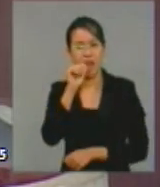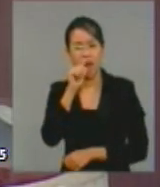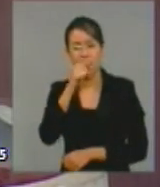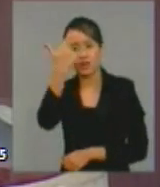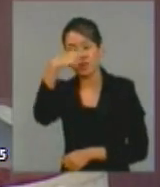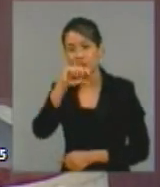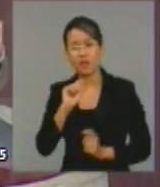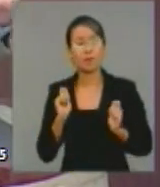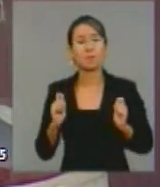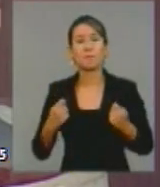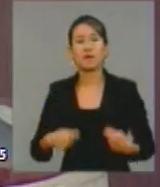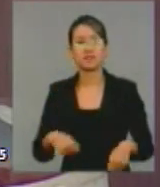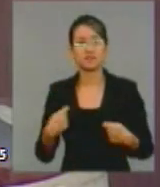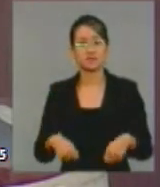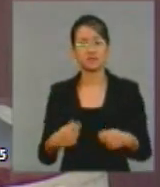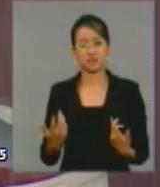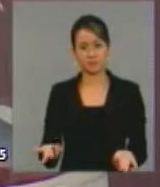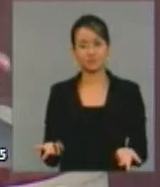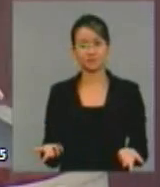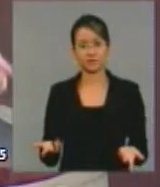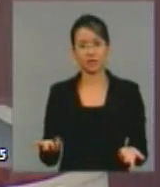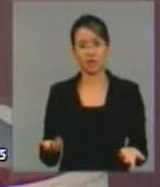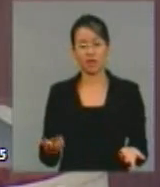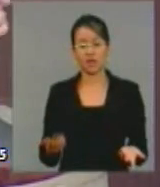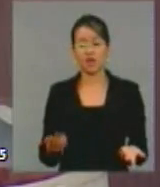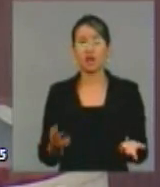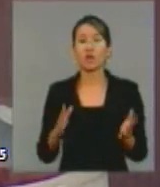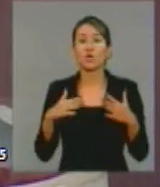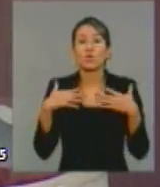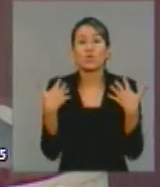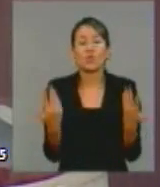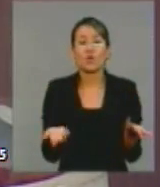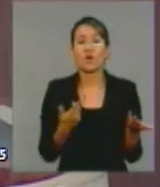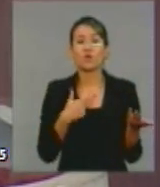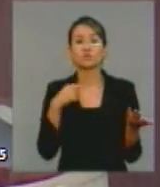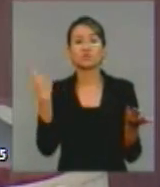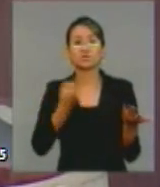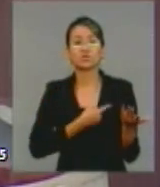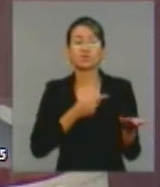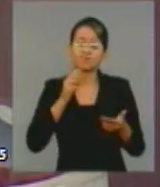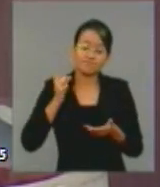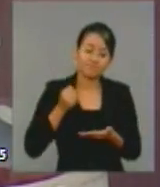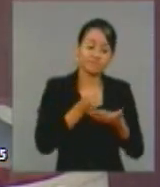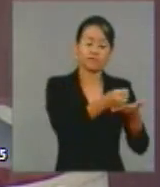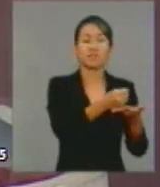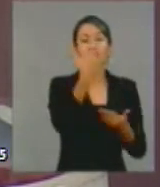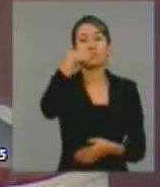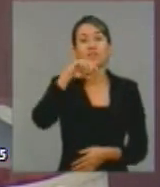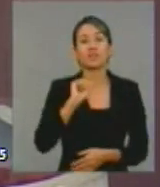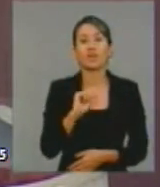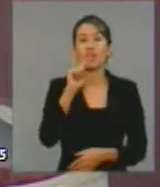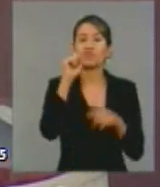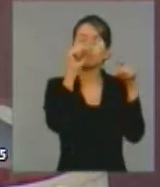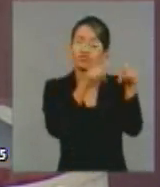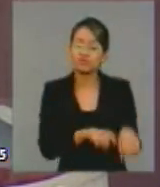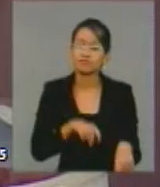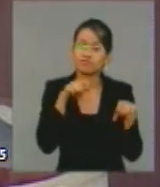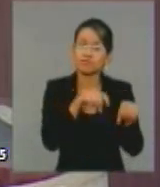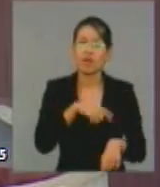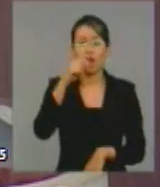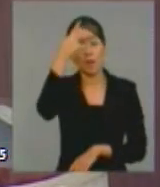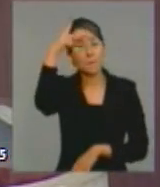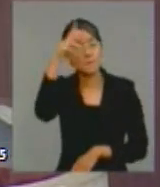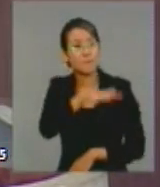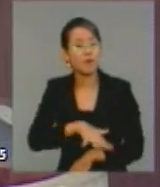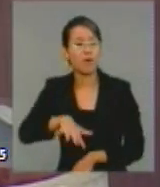precisa. Nós temos lado. O nosso lado é da agricultura familiar e camponesa, é do pequeno produtor, do pequeno agricultor, é do